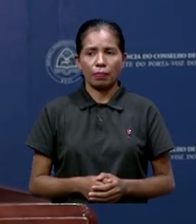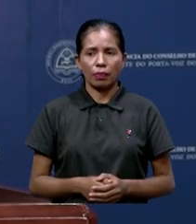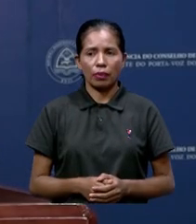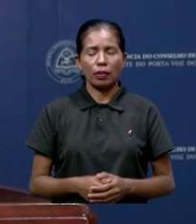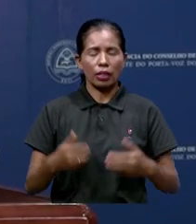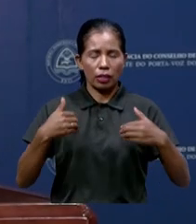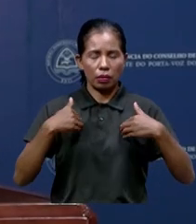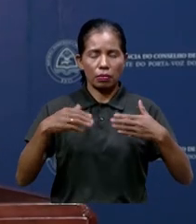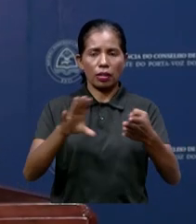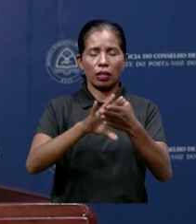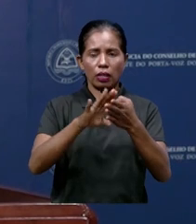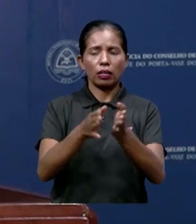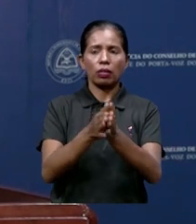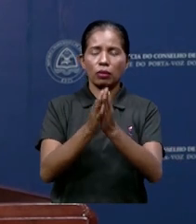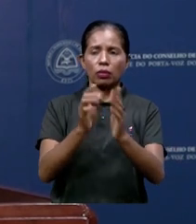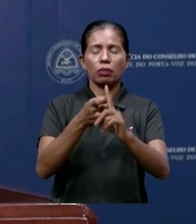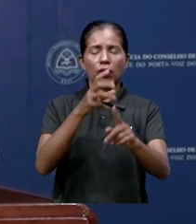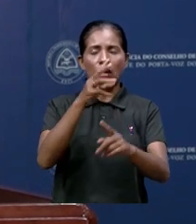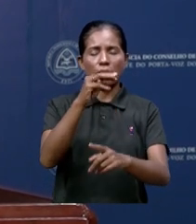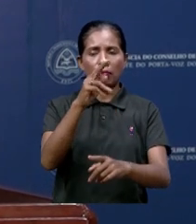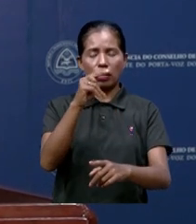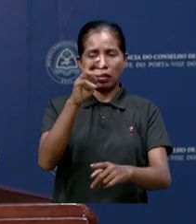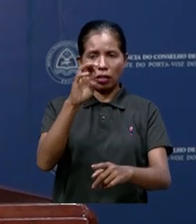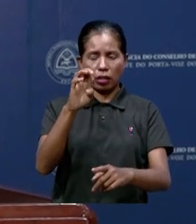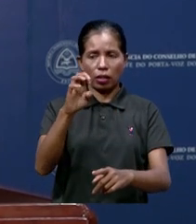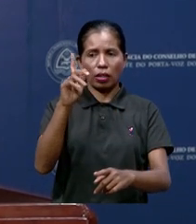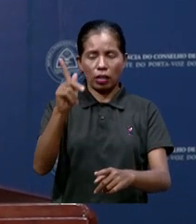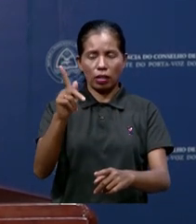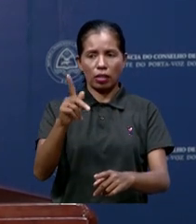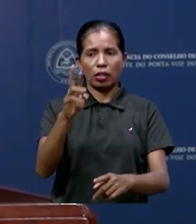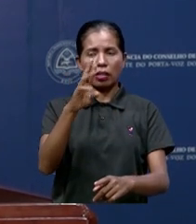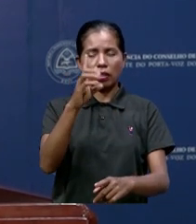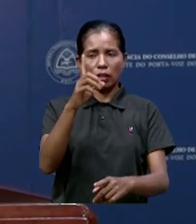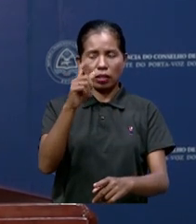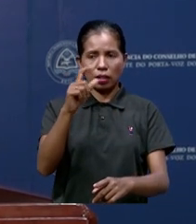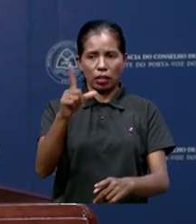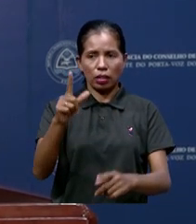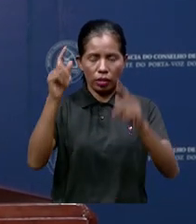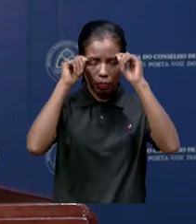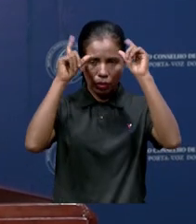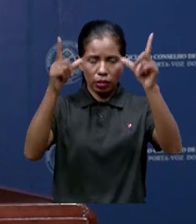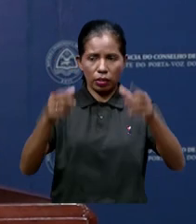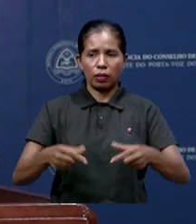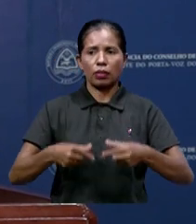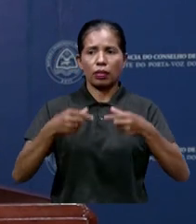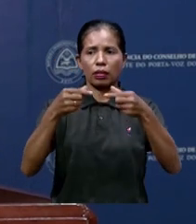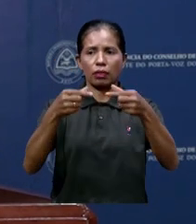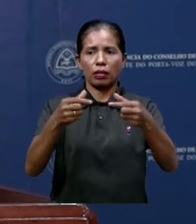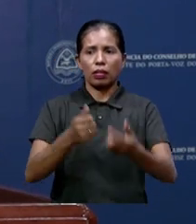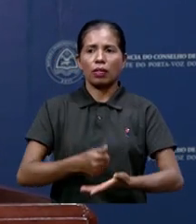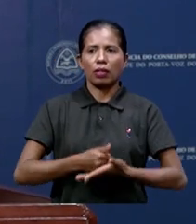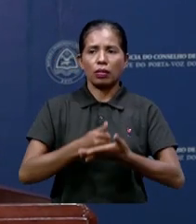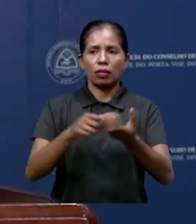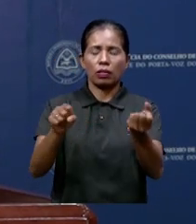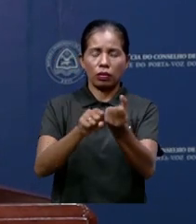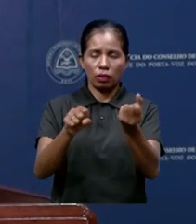pedido o si MNEC, o de RTL, Timor-Leste, ato for doação,